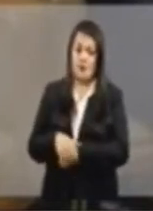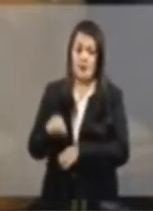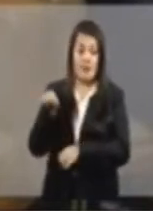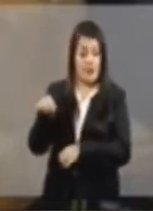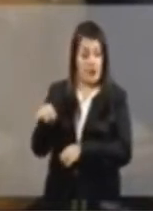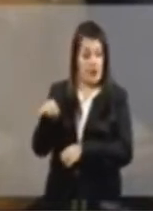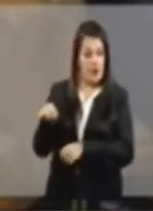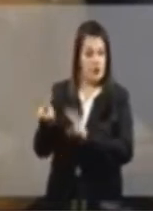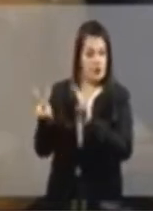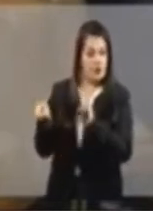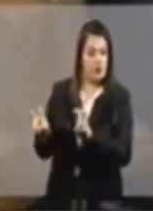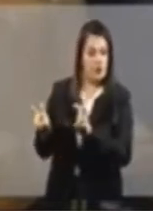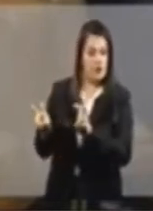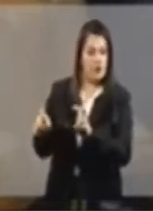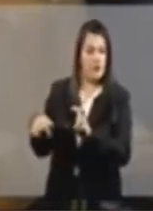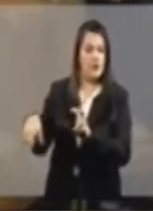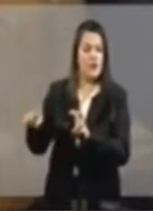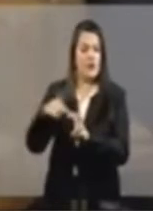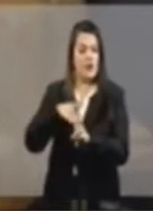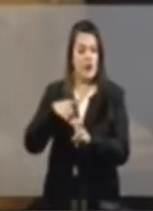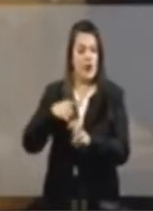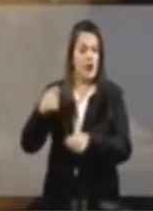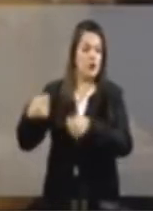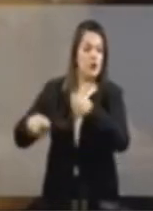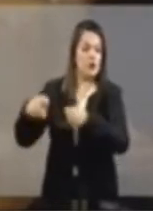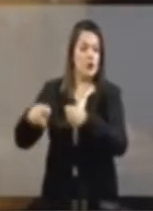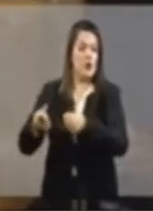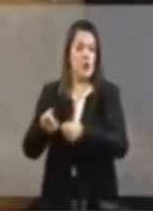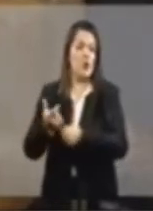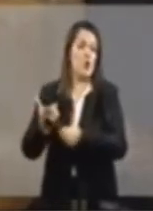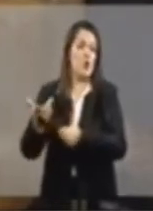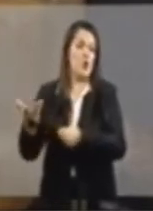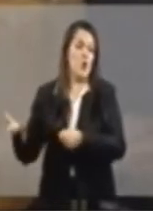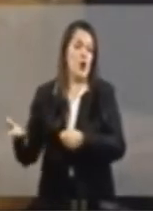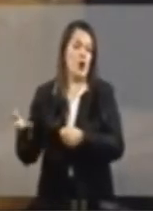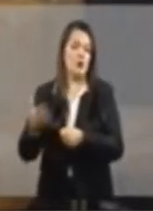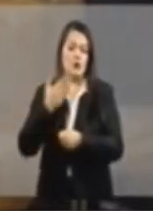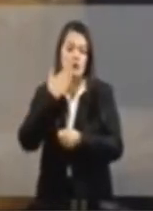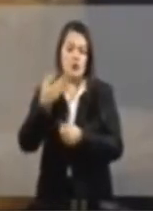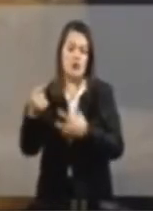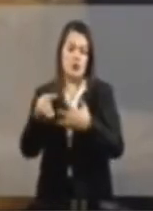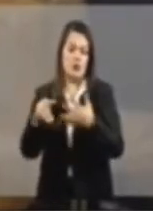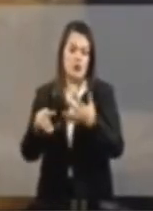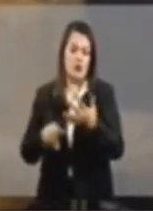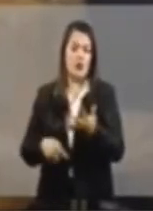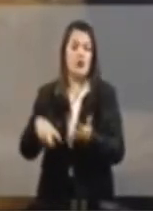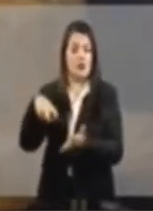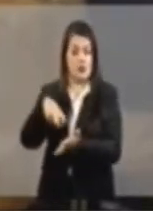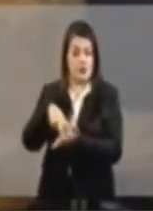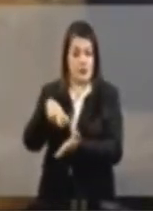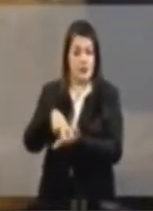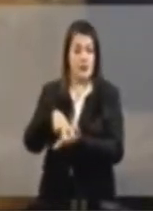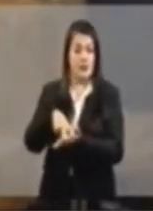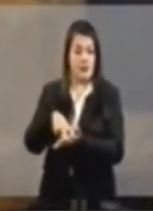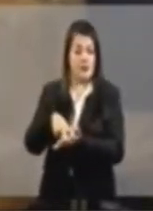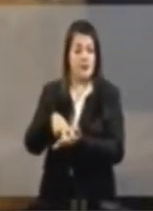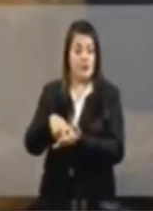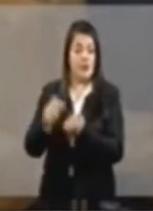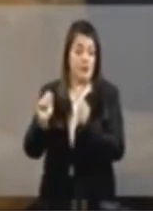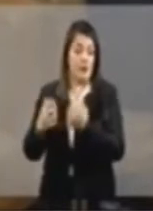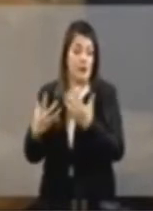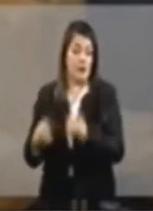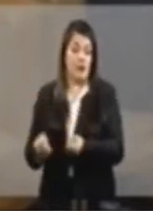em que pese a discussão sobre quais as reais condições da pena é pacífico que no brasil através